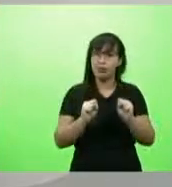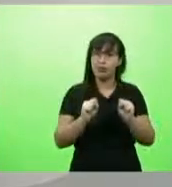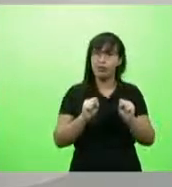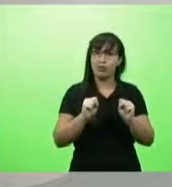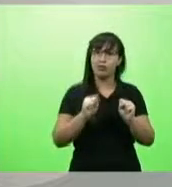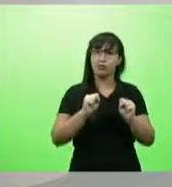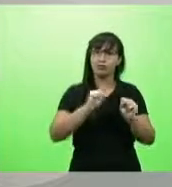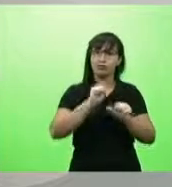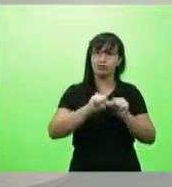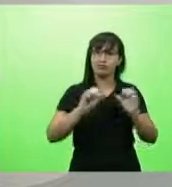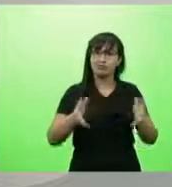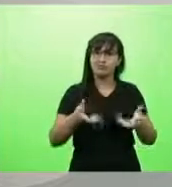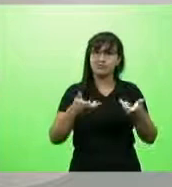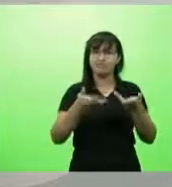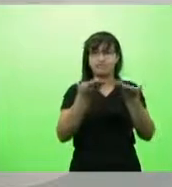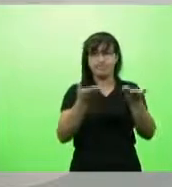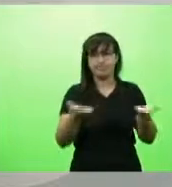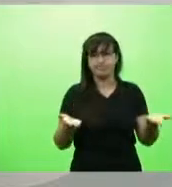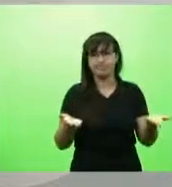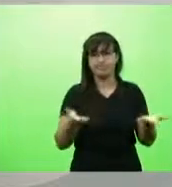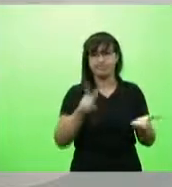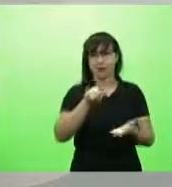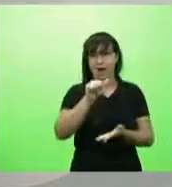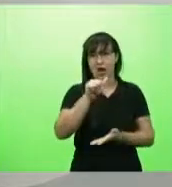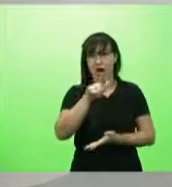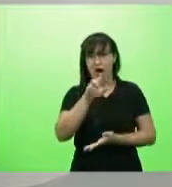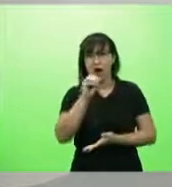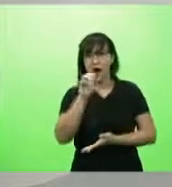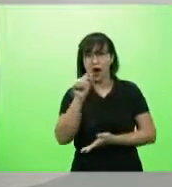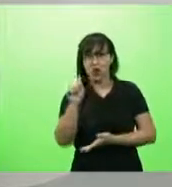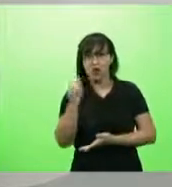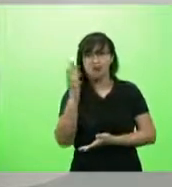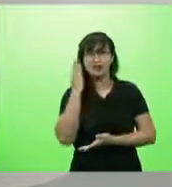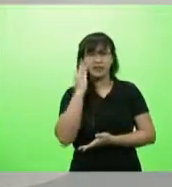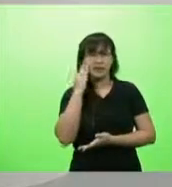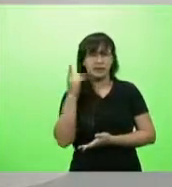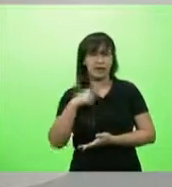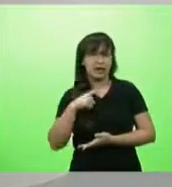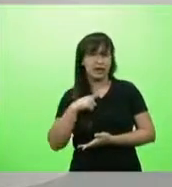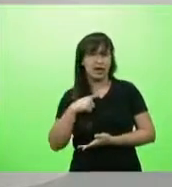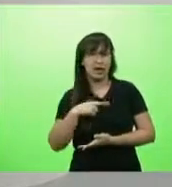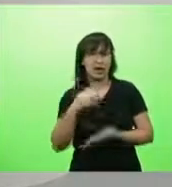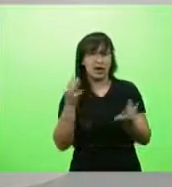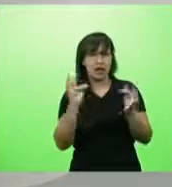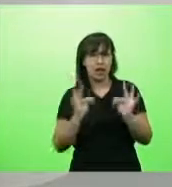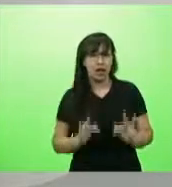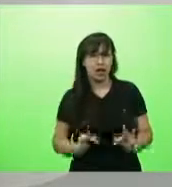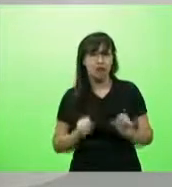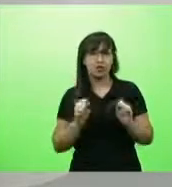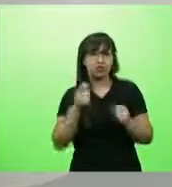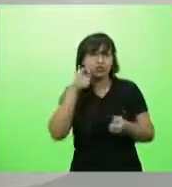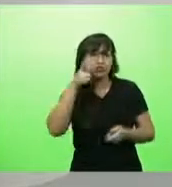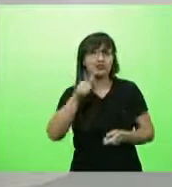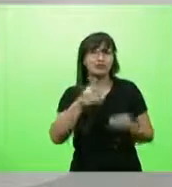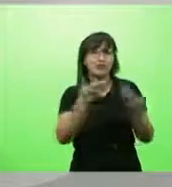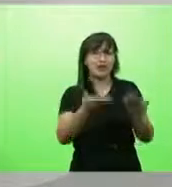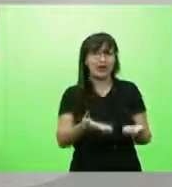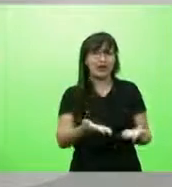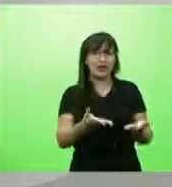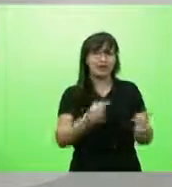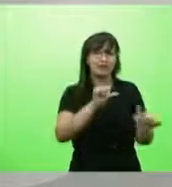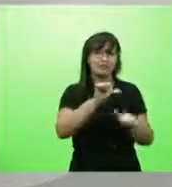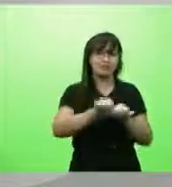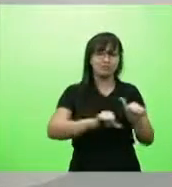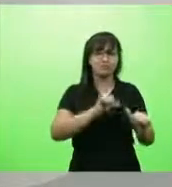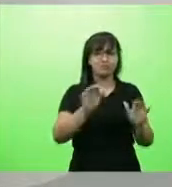porque a gente sabe que existem tecnologias capazes de prover o resgate daquele ambiente. Esse é